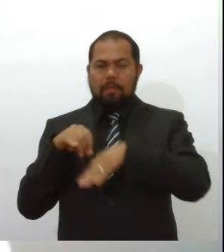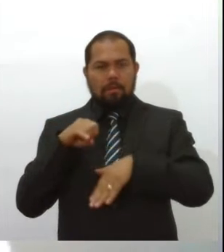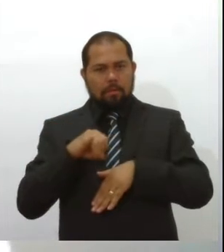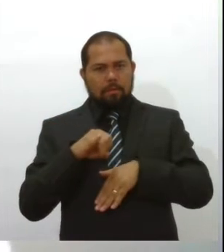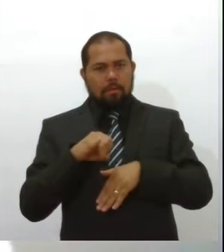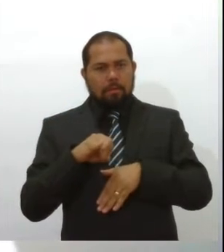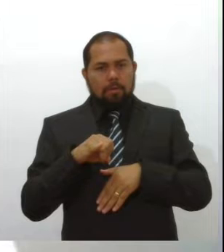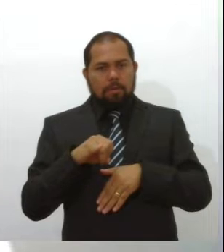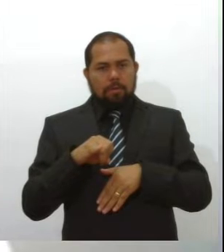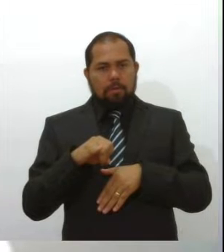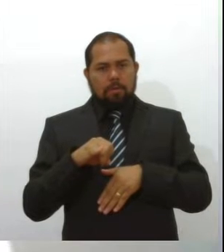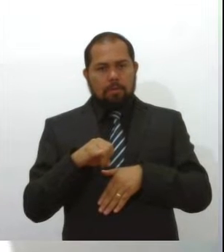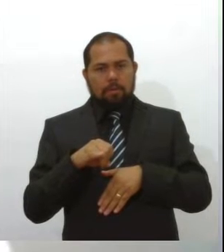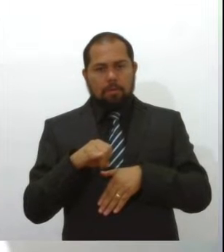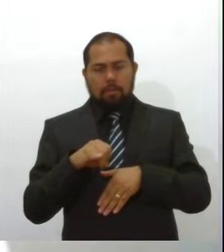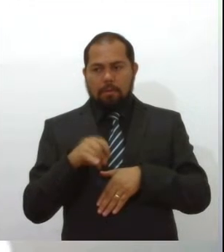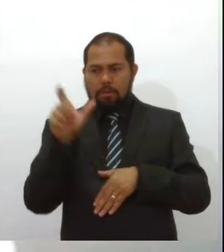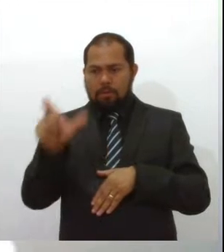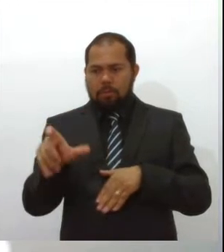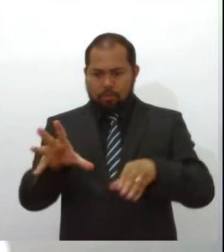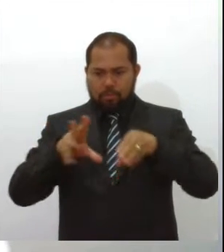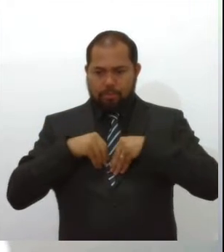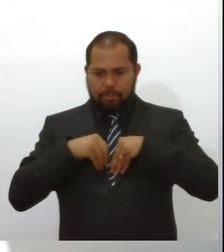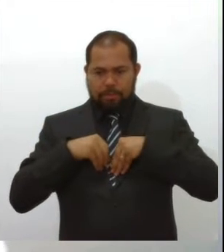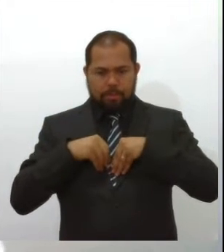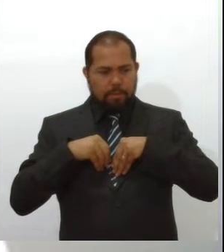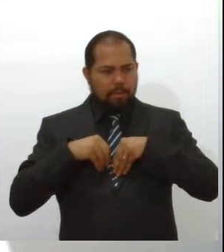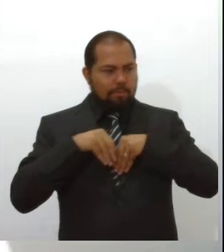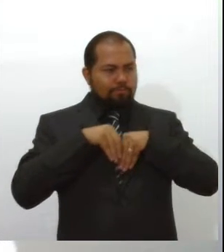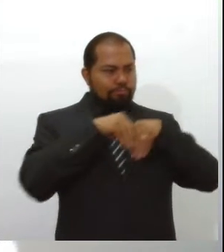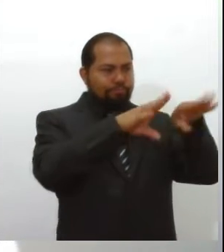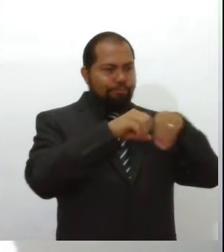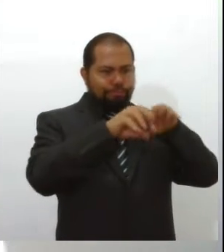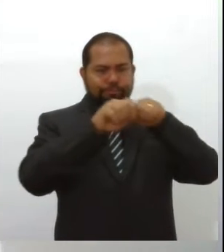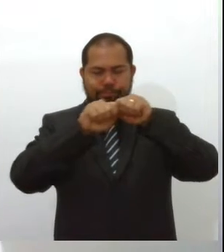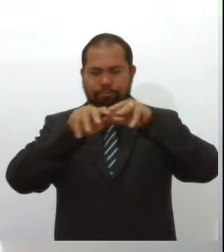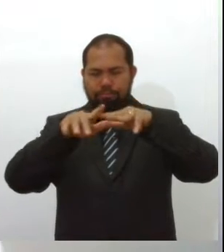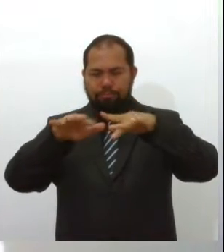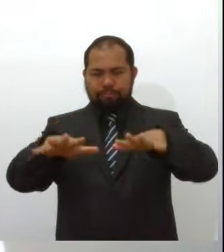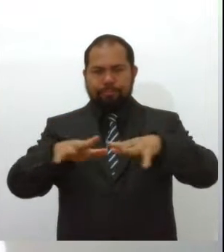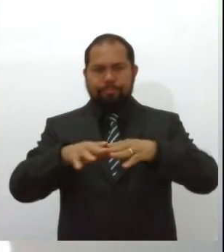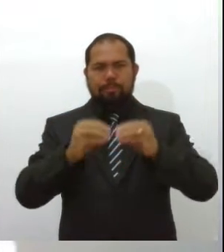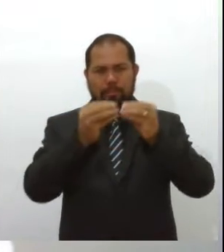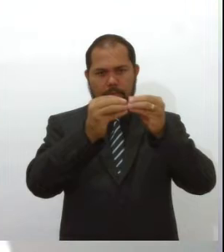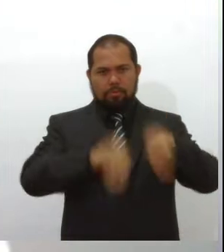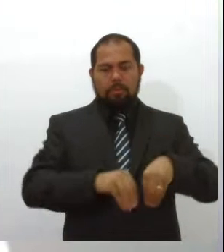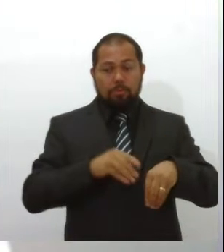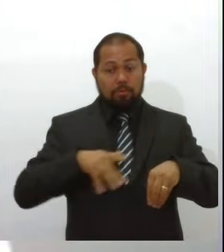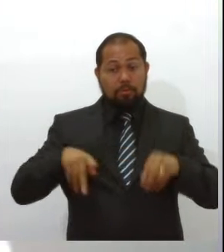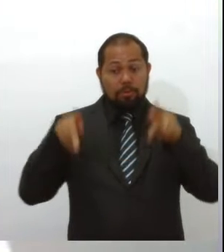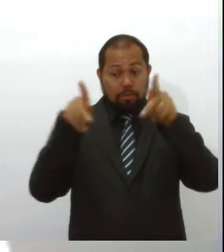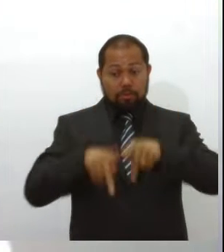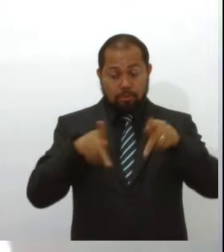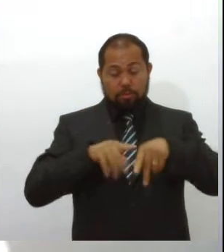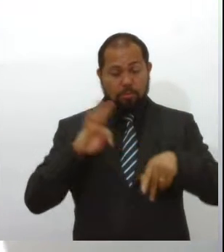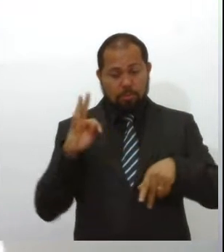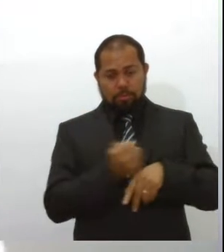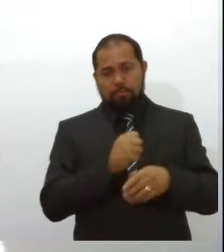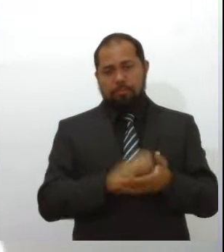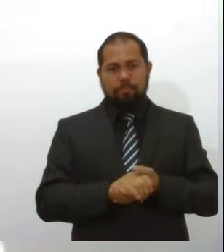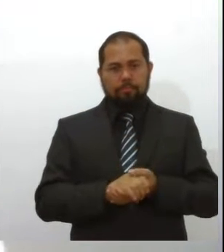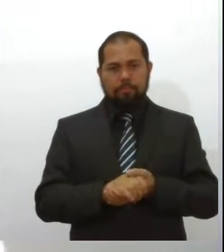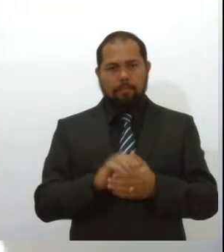a pessoa acabar pegando aquela doença, vai ter um prejuízo muito grande para toda a população. Mas nós temos também